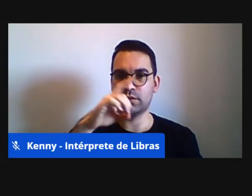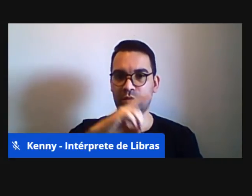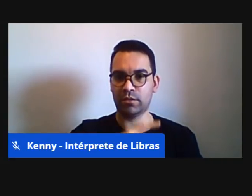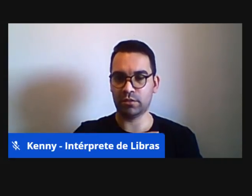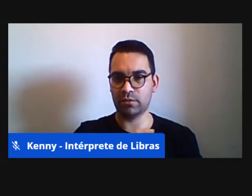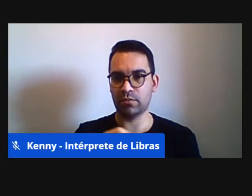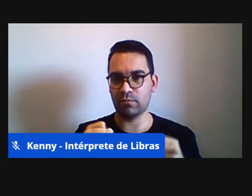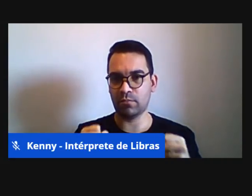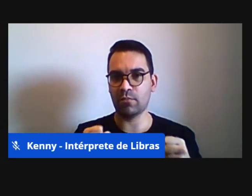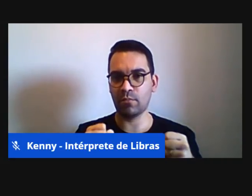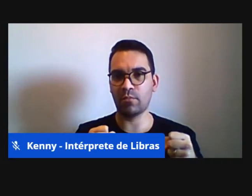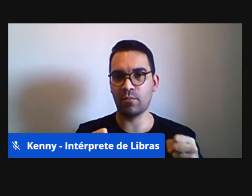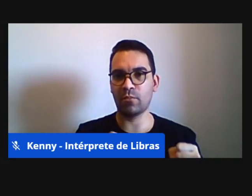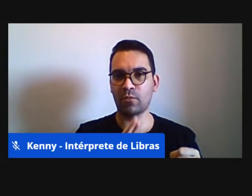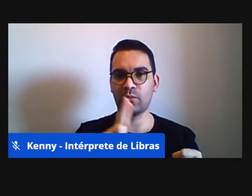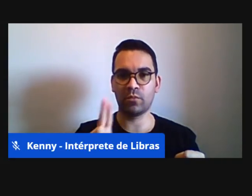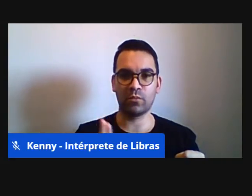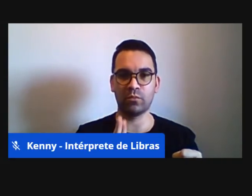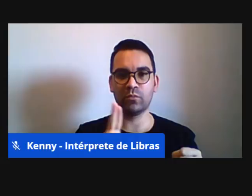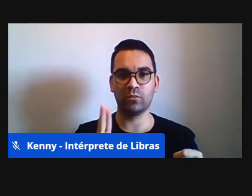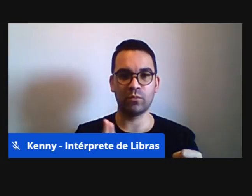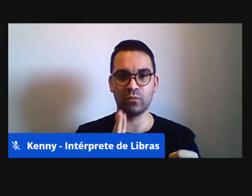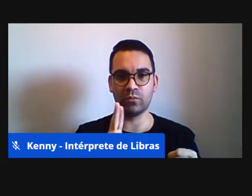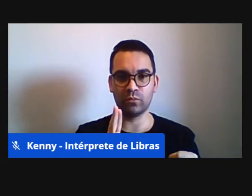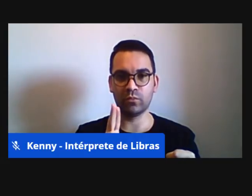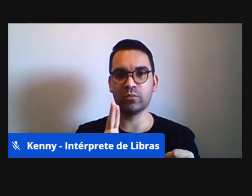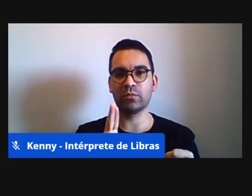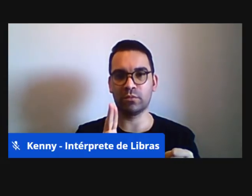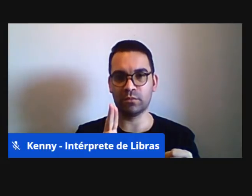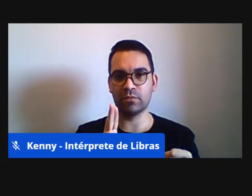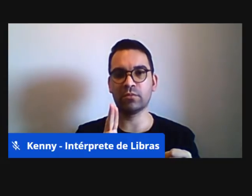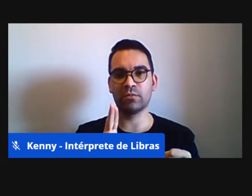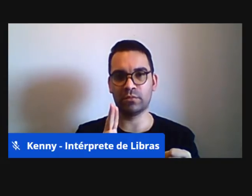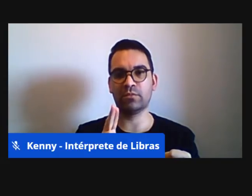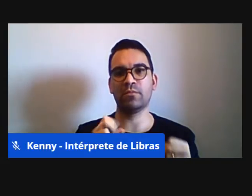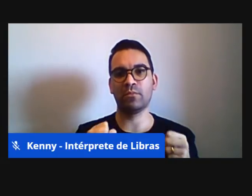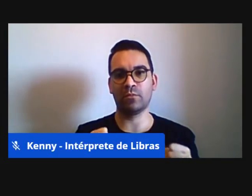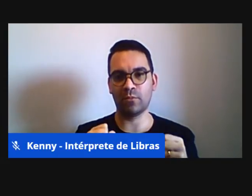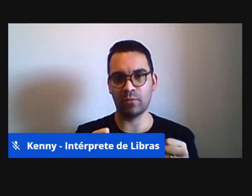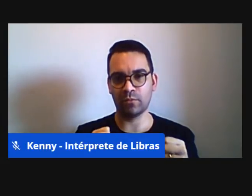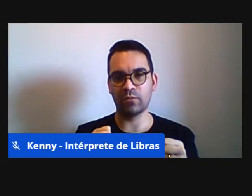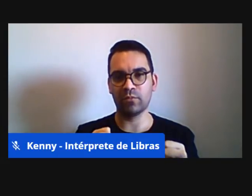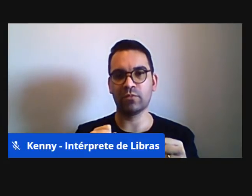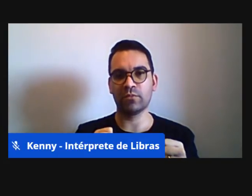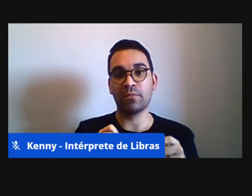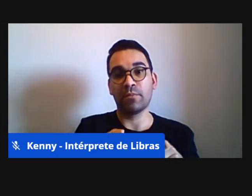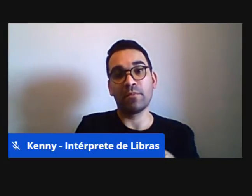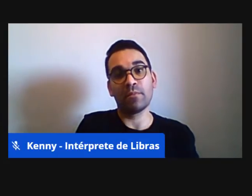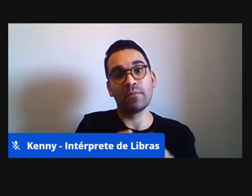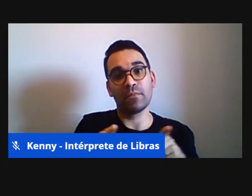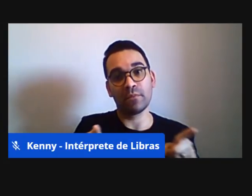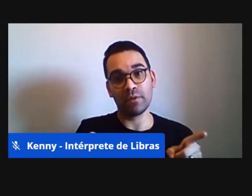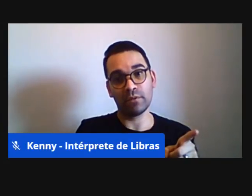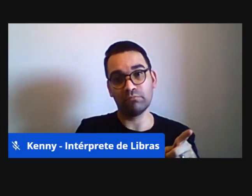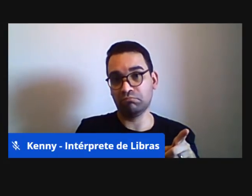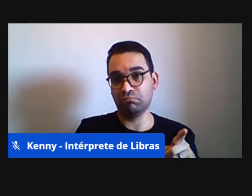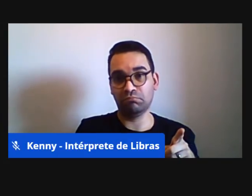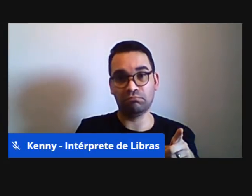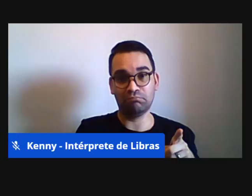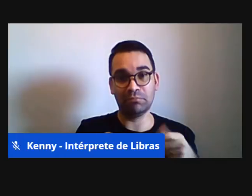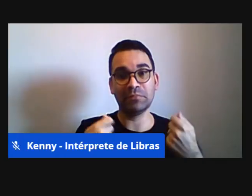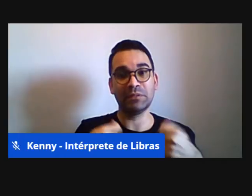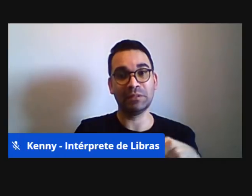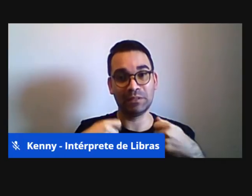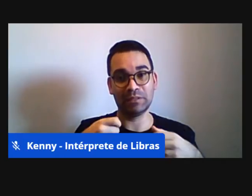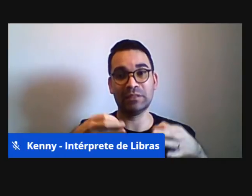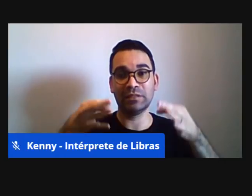é até bom em relação à máscara cirúrgica, devido a essa possibilidade de se usar mais tempo. Mas, de qualquer forma, se ela não estiver ajustada bem no seu